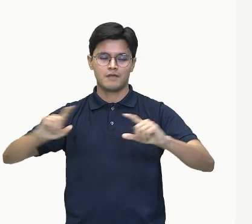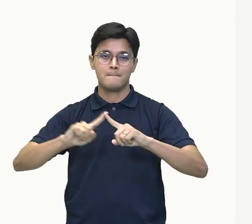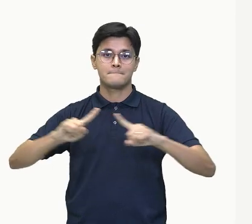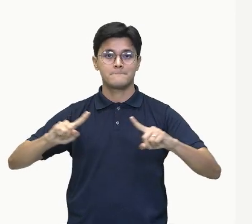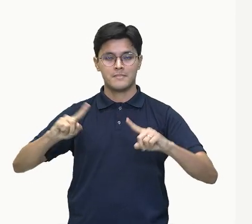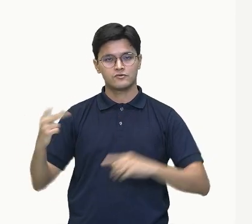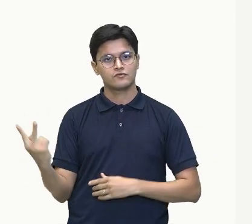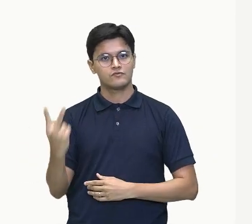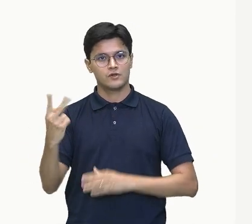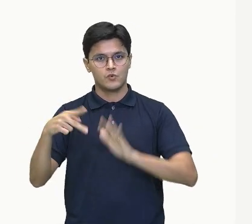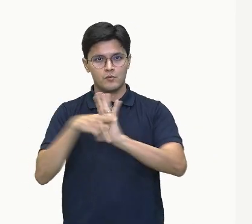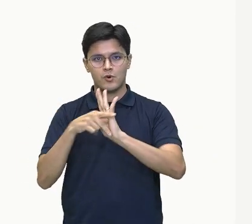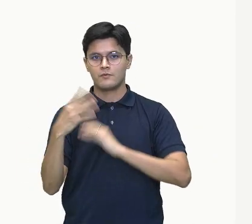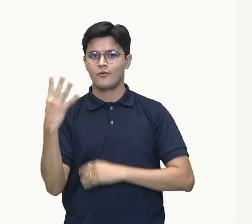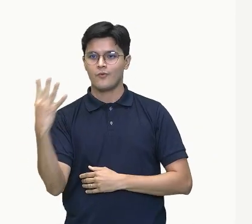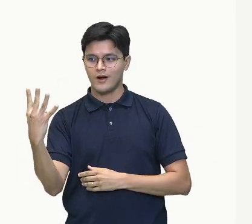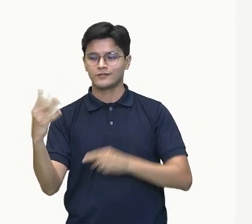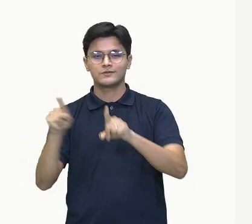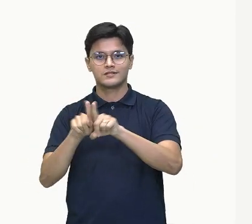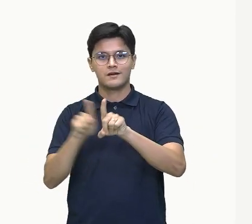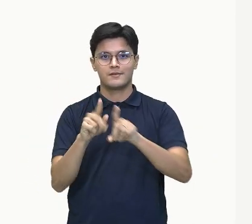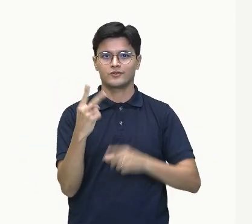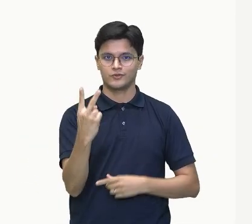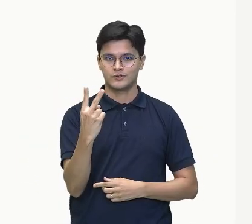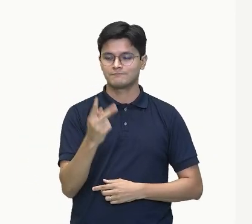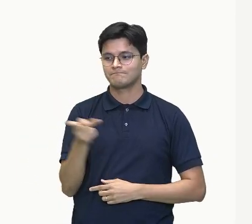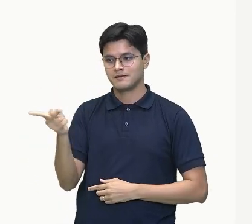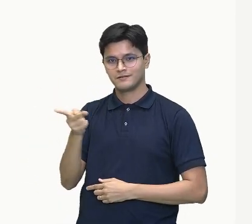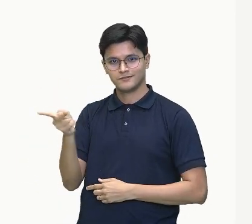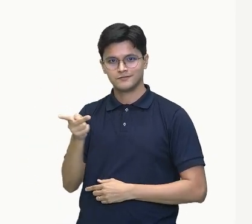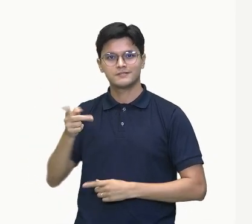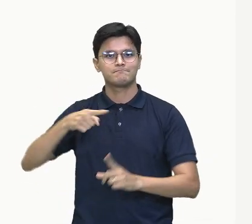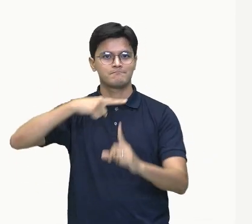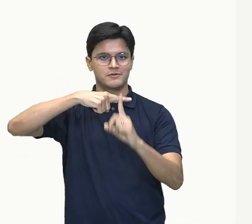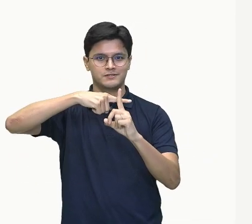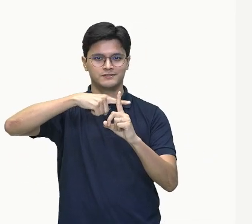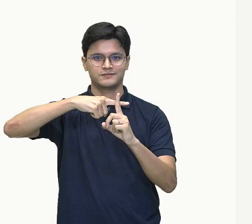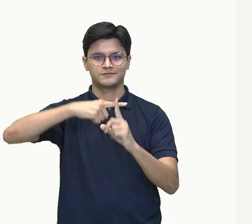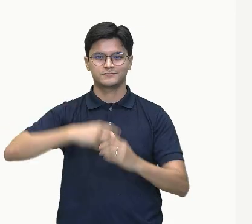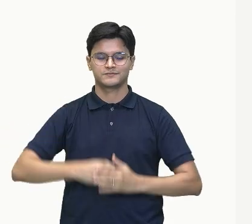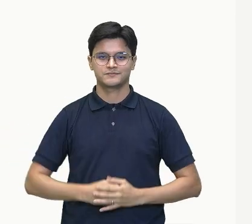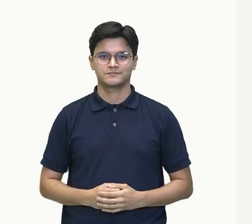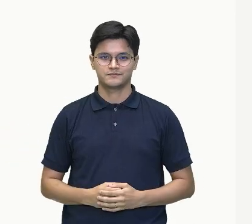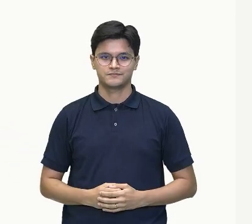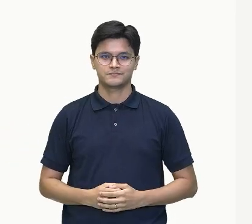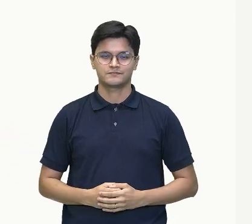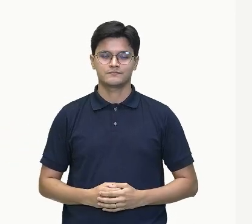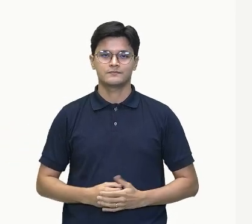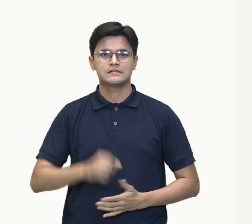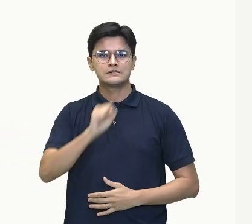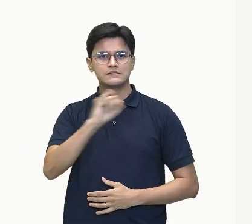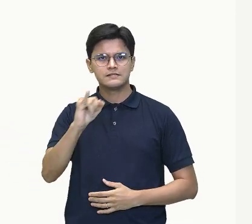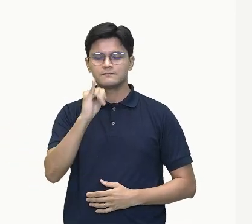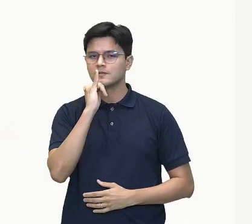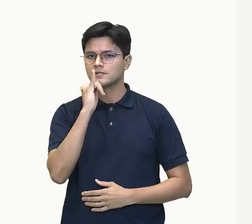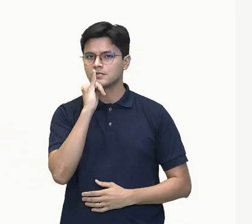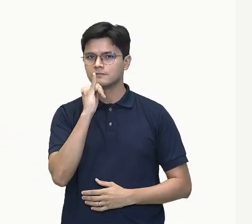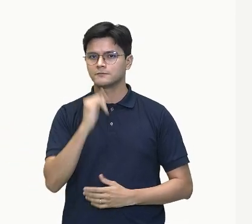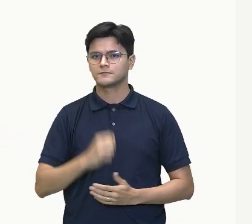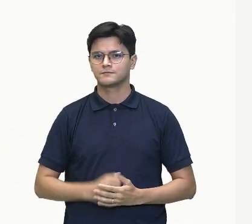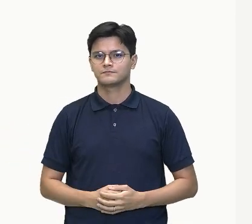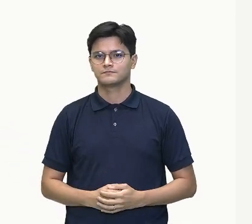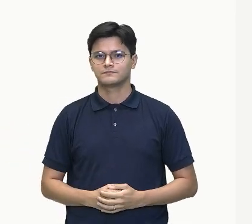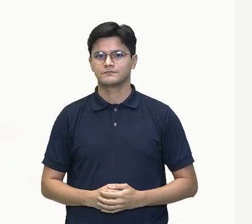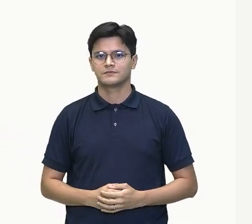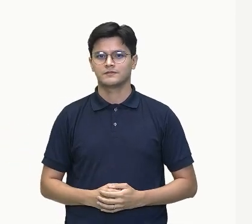e o valor do nosso 2 também é positivo. Tá? Se por um acaso estivesse na